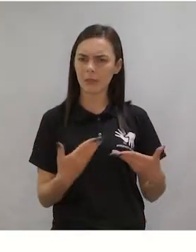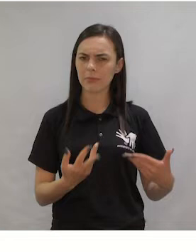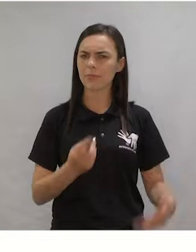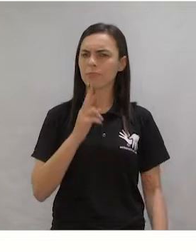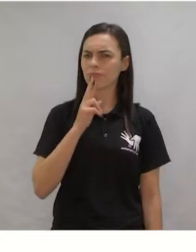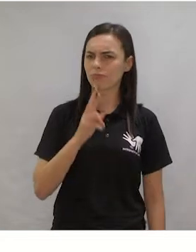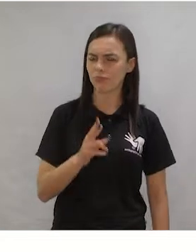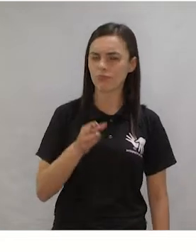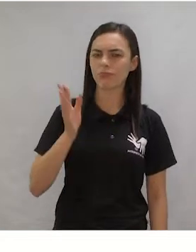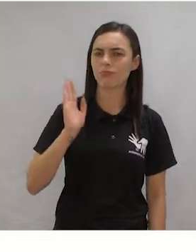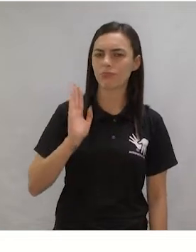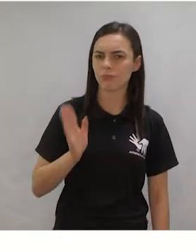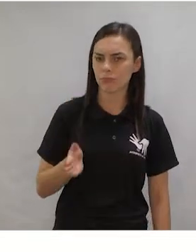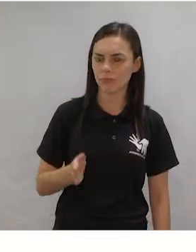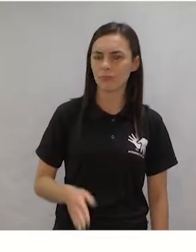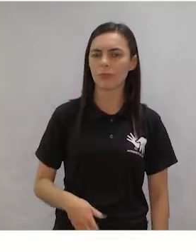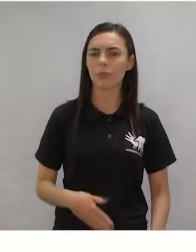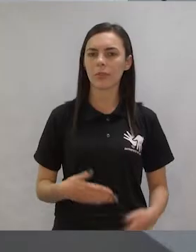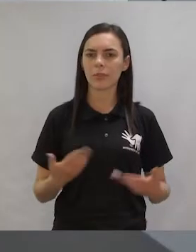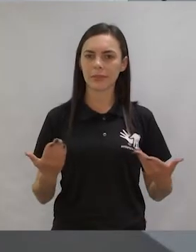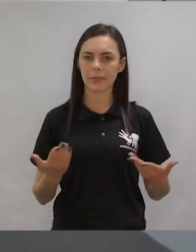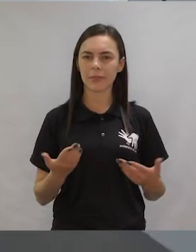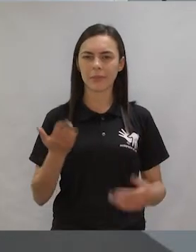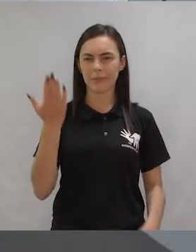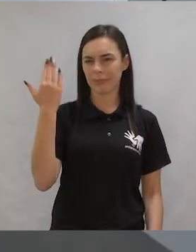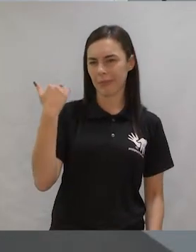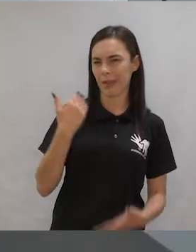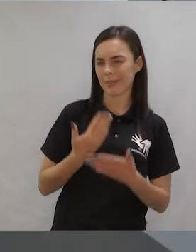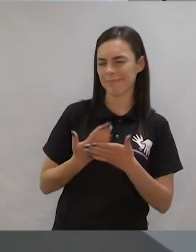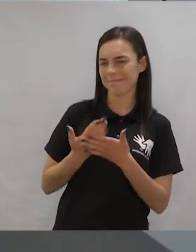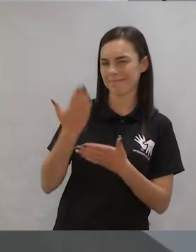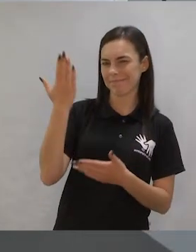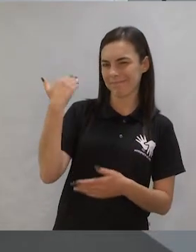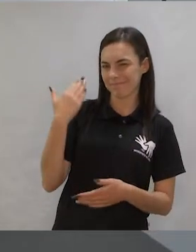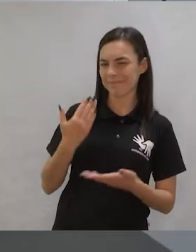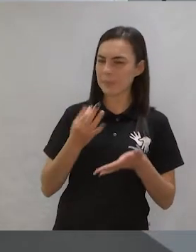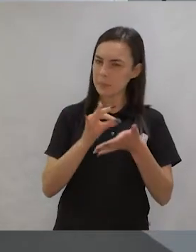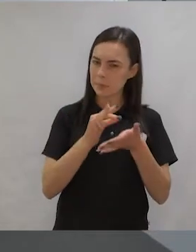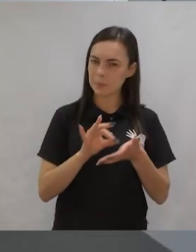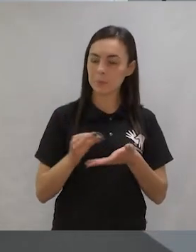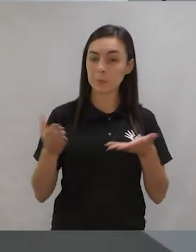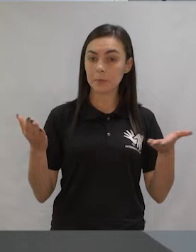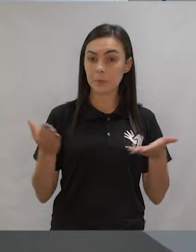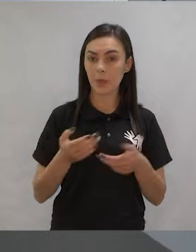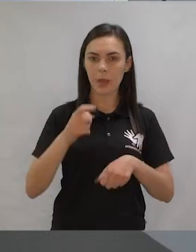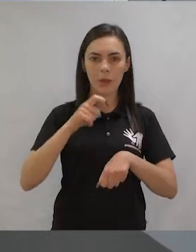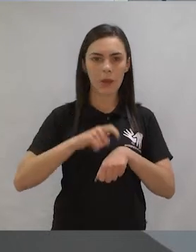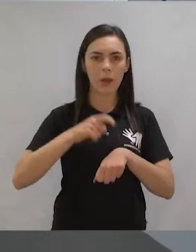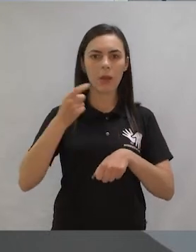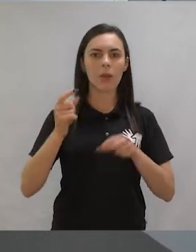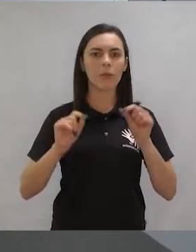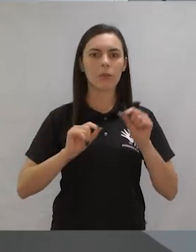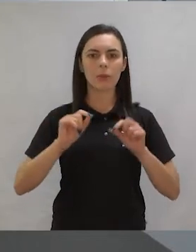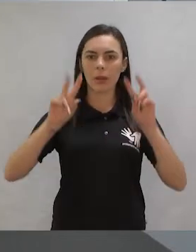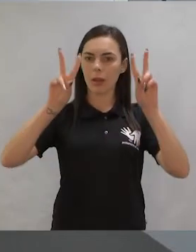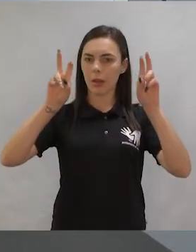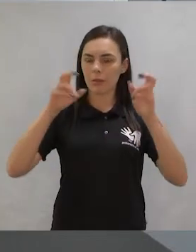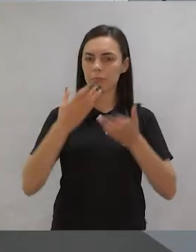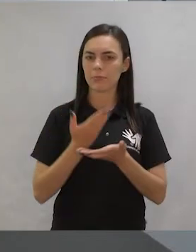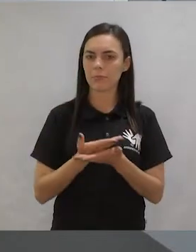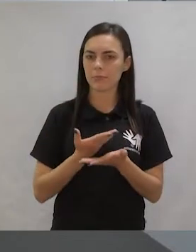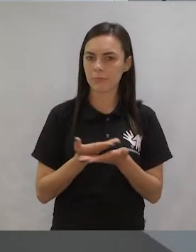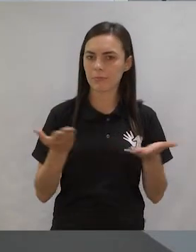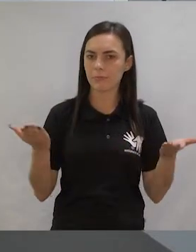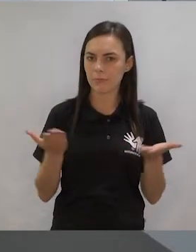já resolvemos essa atividade que tinha ficado da aula passada, vamos para o nosso tema da aula de